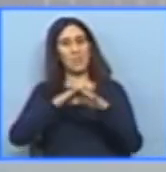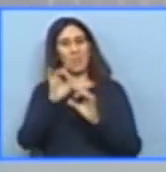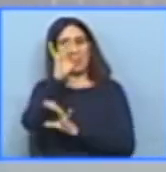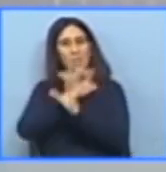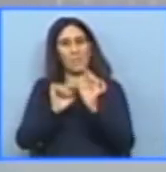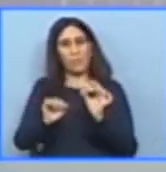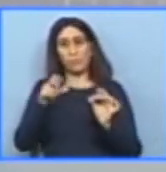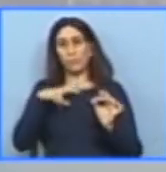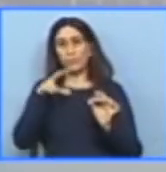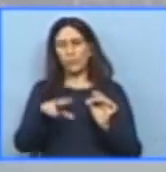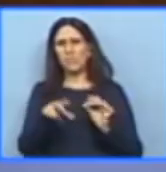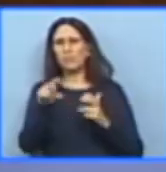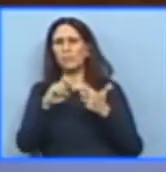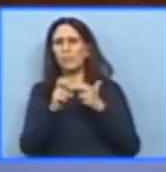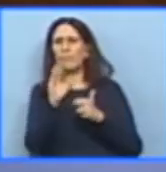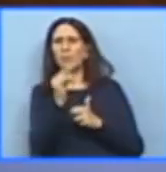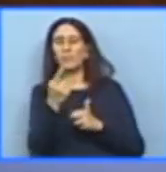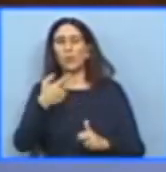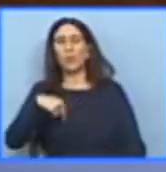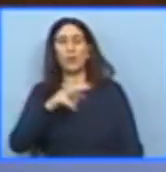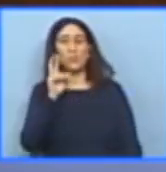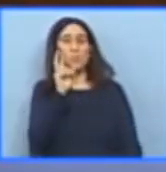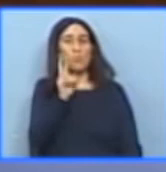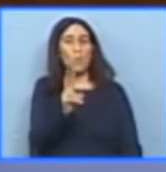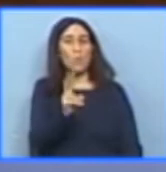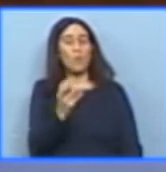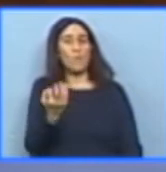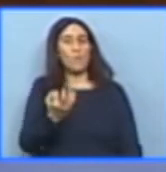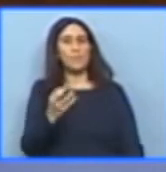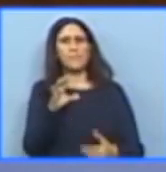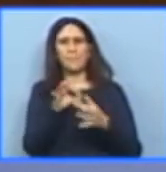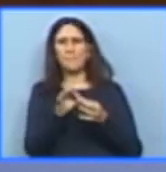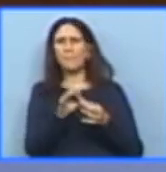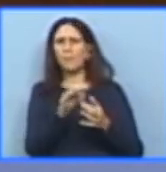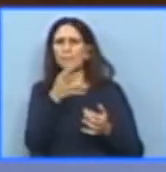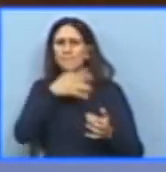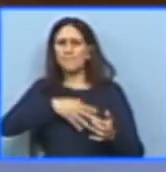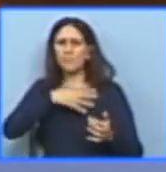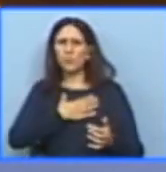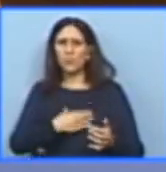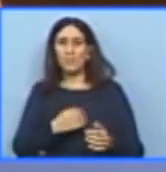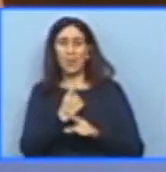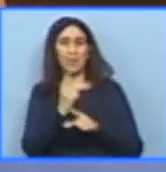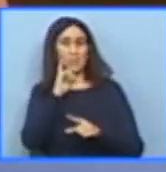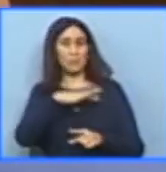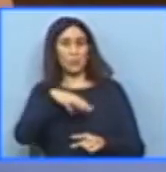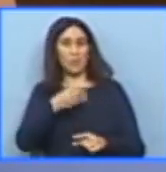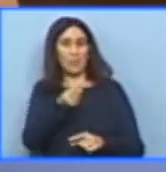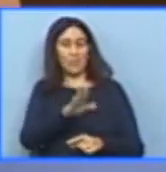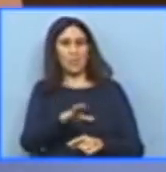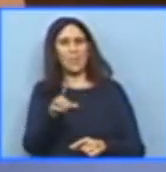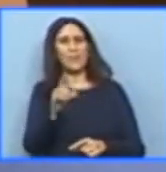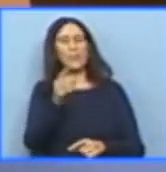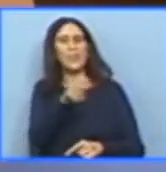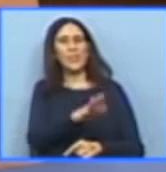que nós que somos espectadores deu adeus para instalar também são essenciais neste mundial da criança são crianças migrantes